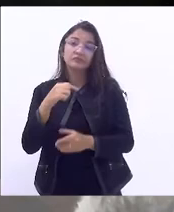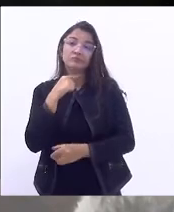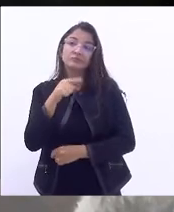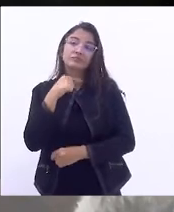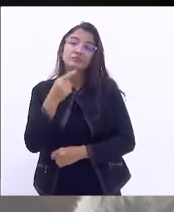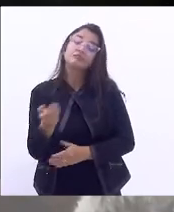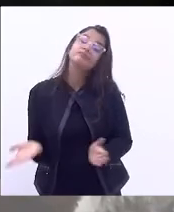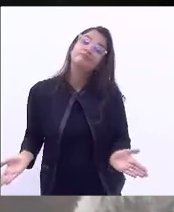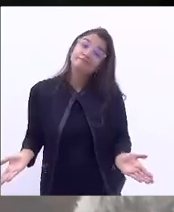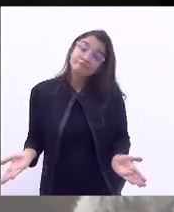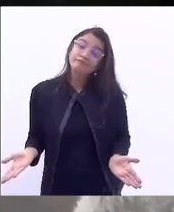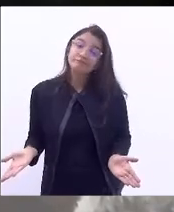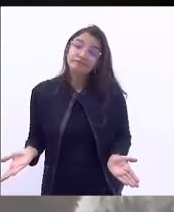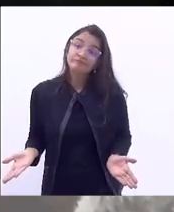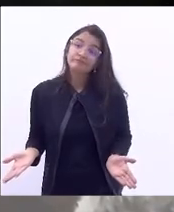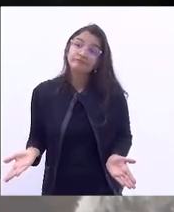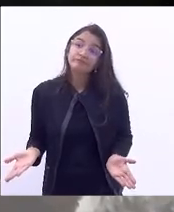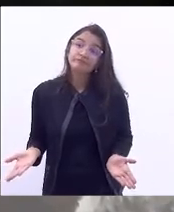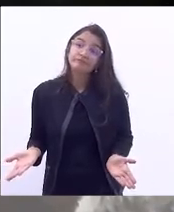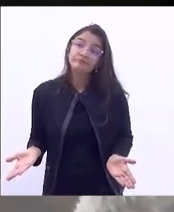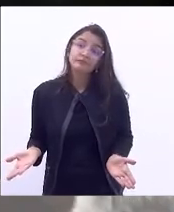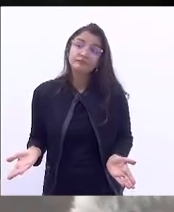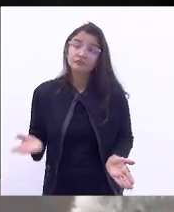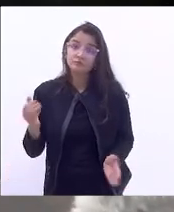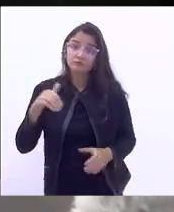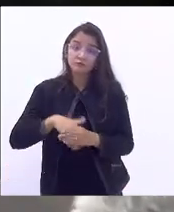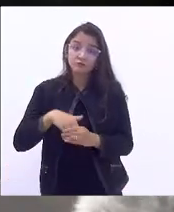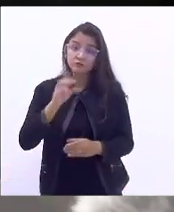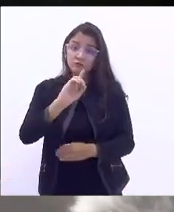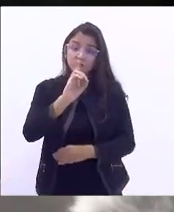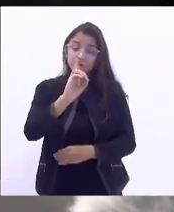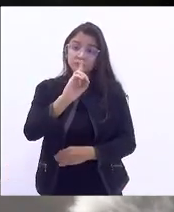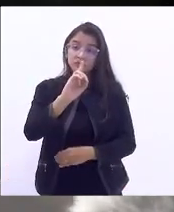Então, o deputado não votou.